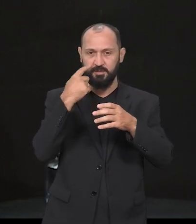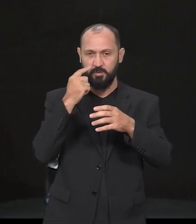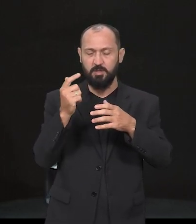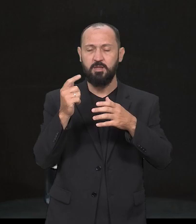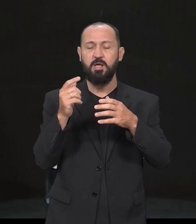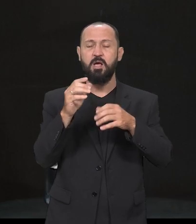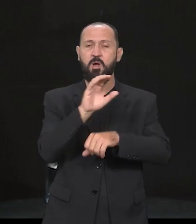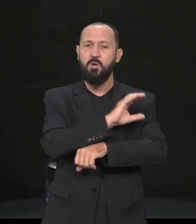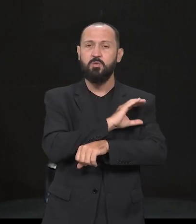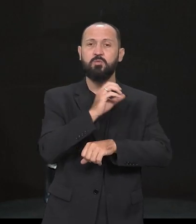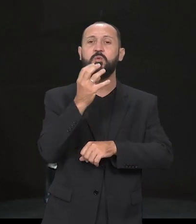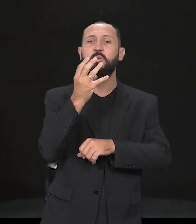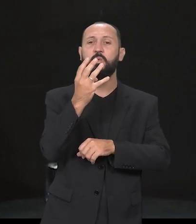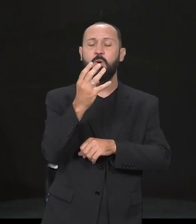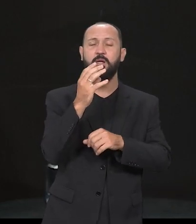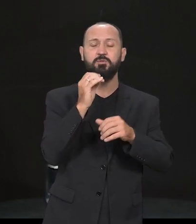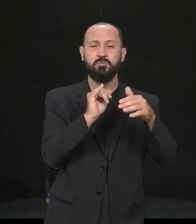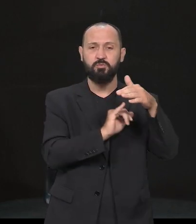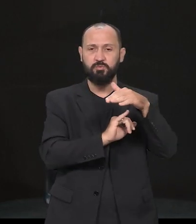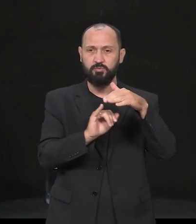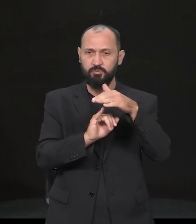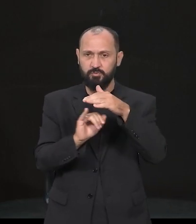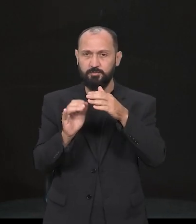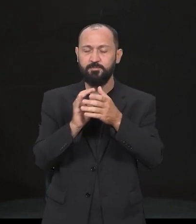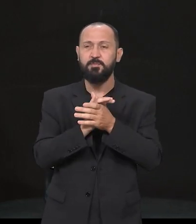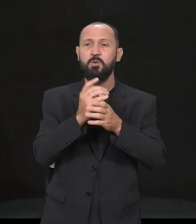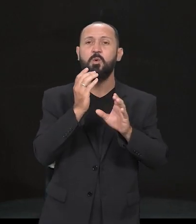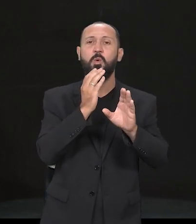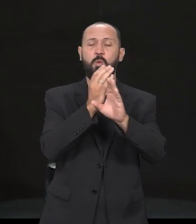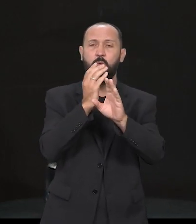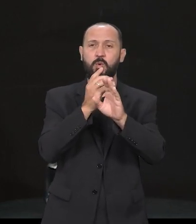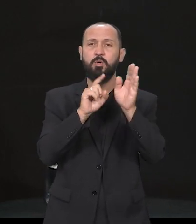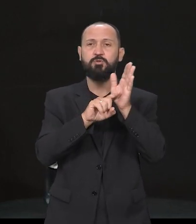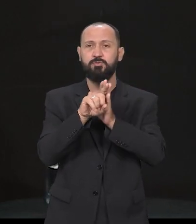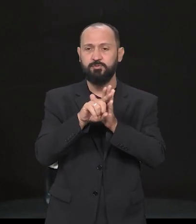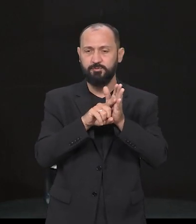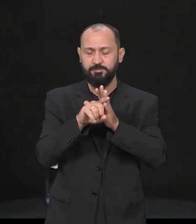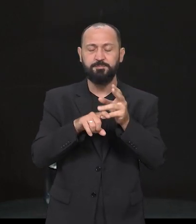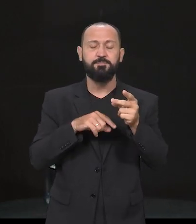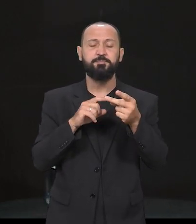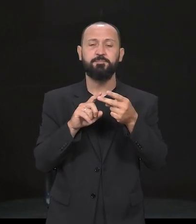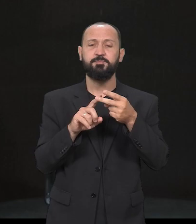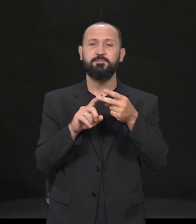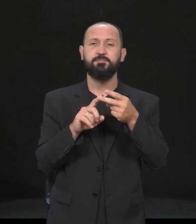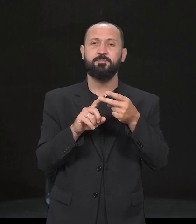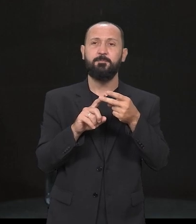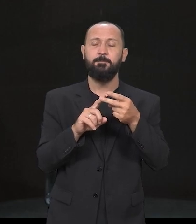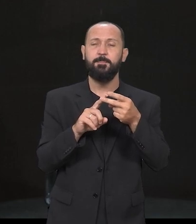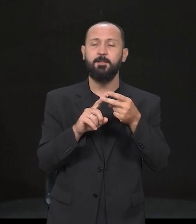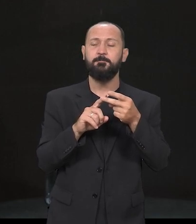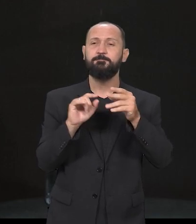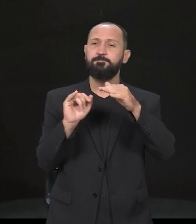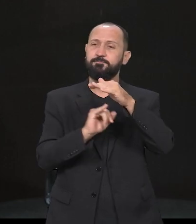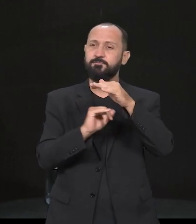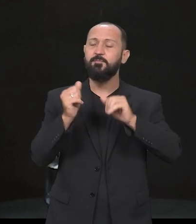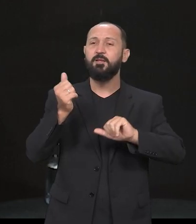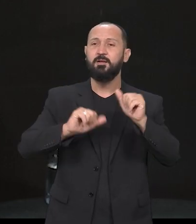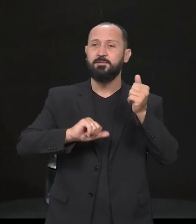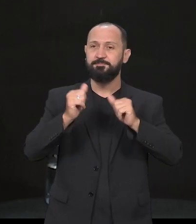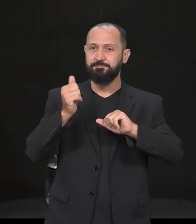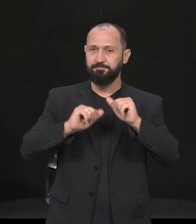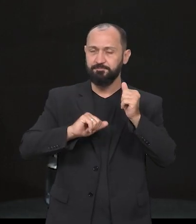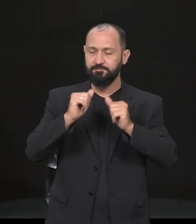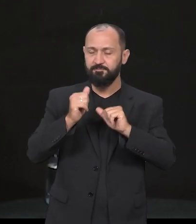coordenadoria nós estamos divididos em 4 institutos. O Instituto de Identificação, o Instituto de